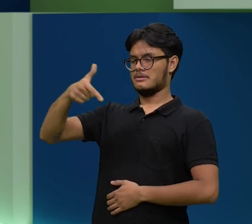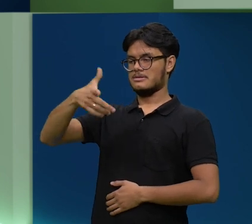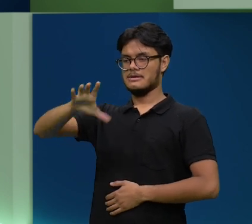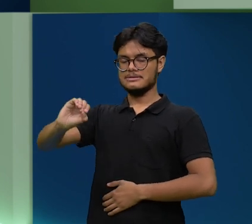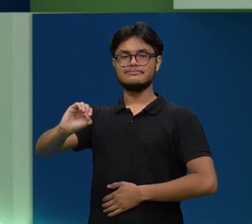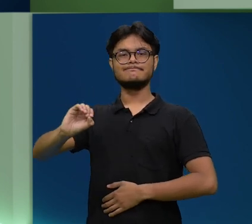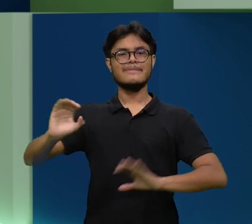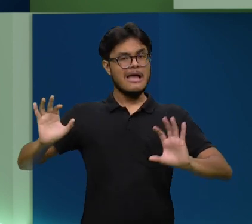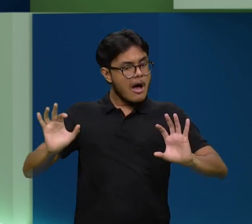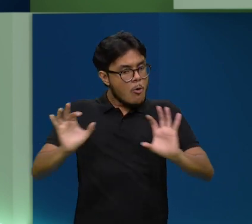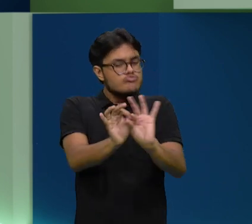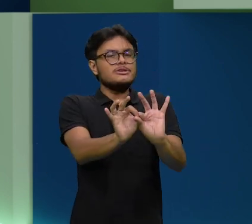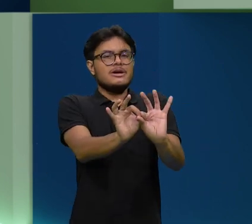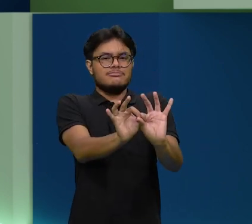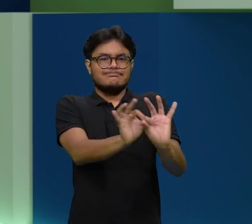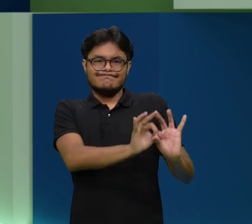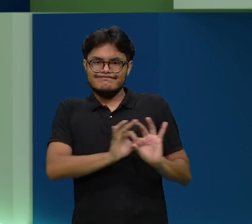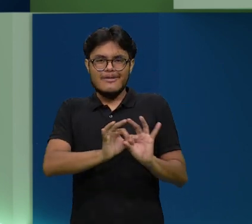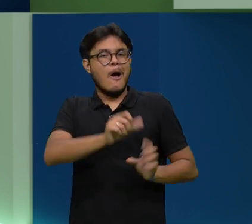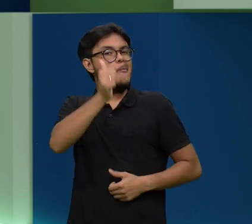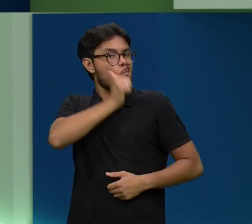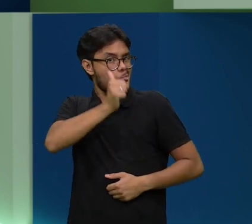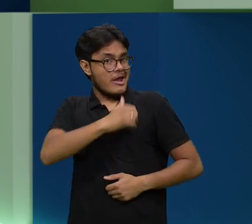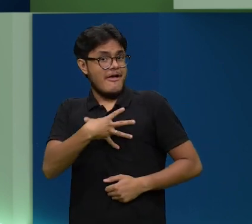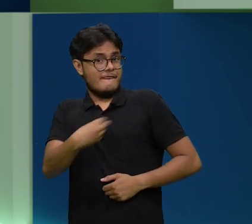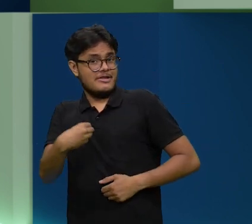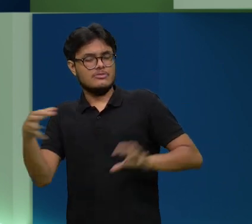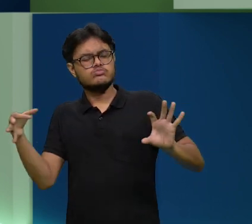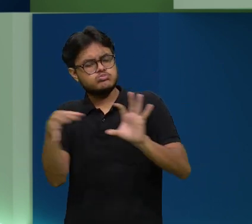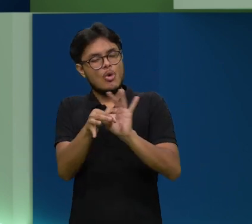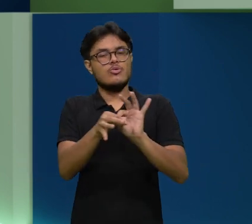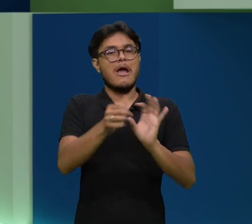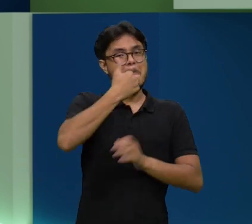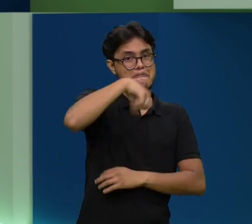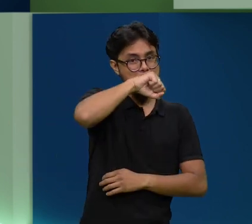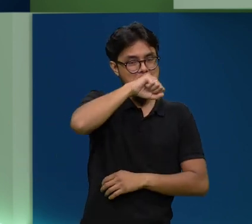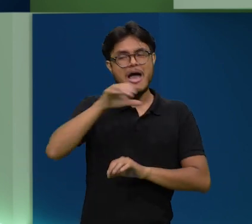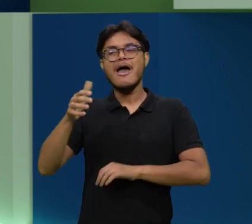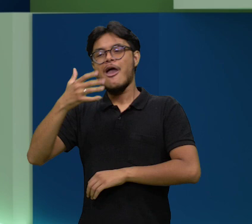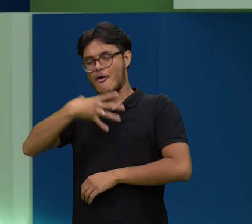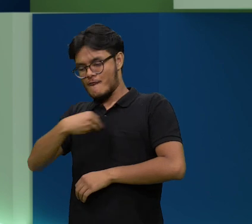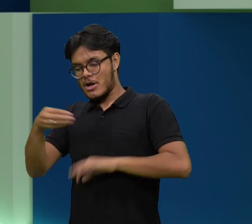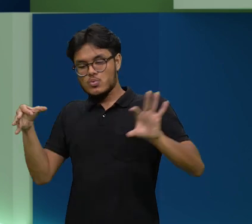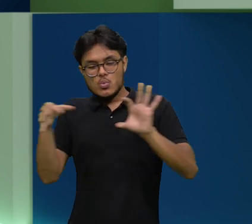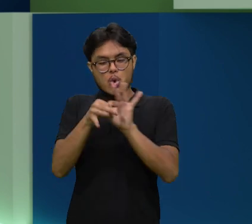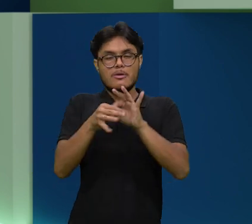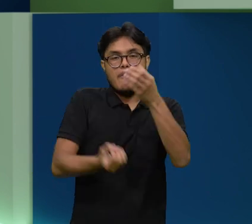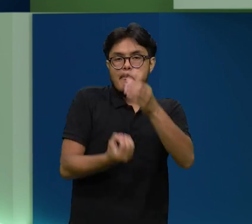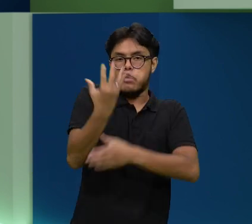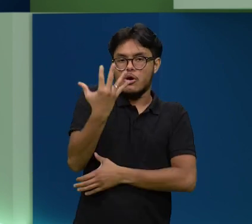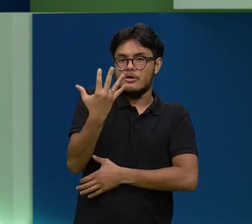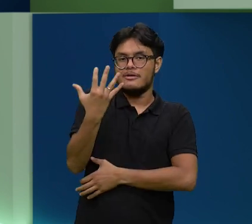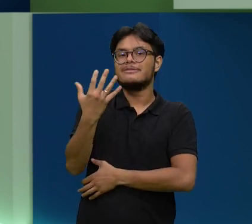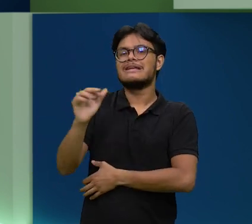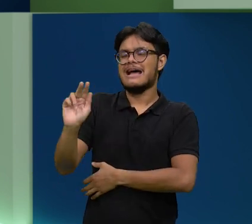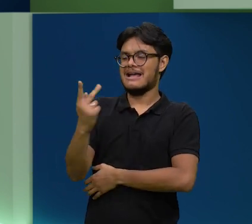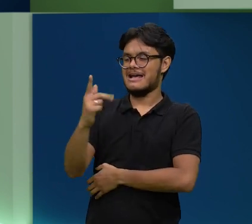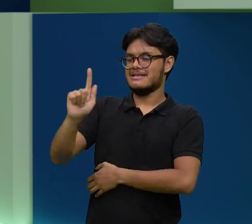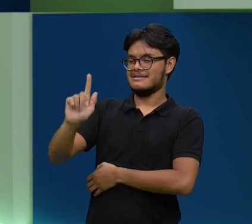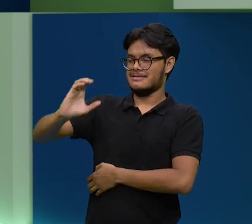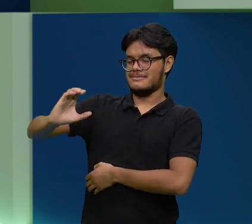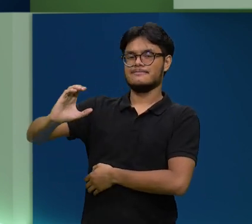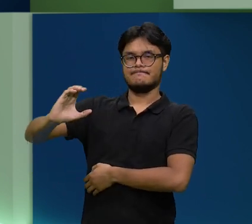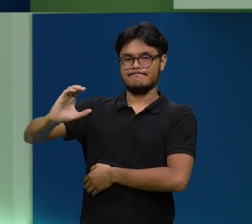justamente a fixação do blastocisto, não esquecer dessa fase, que sofre a fixação